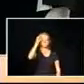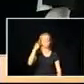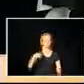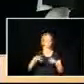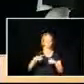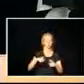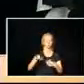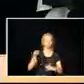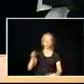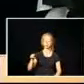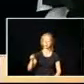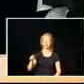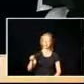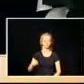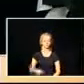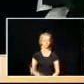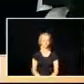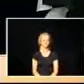de tudo isso?